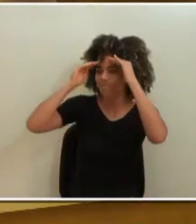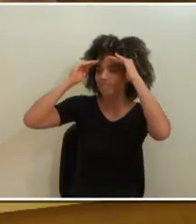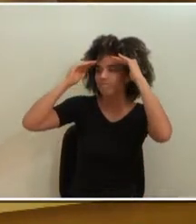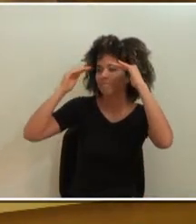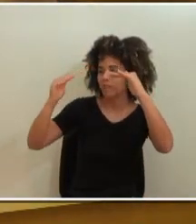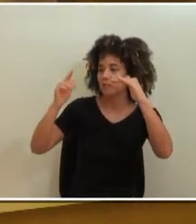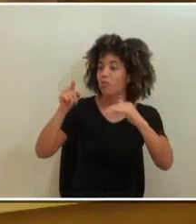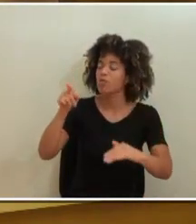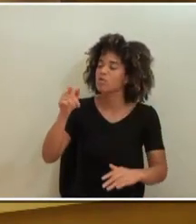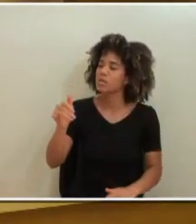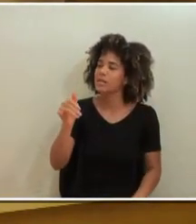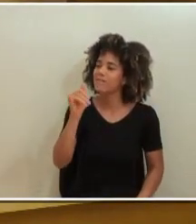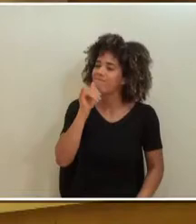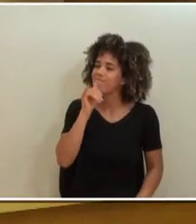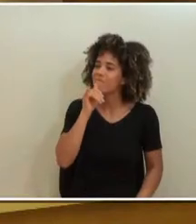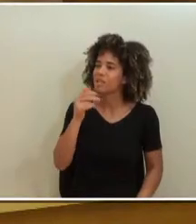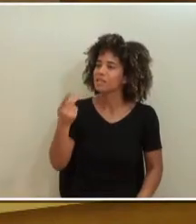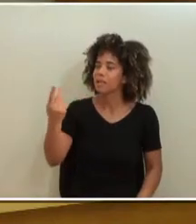mim, tá?